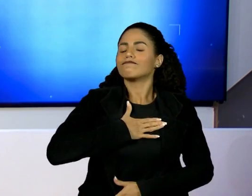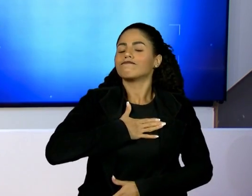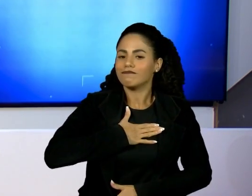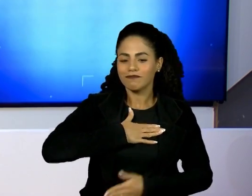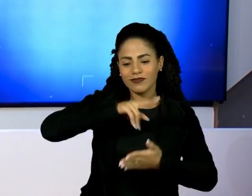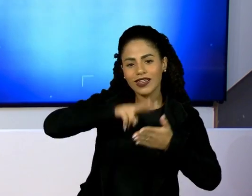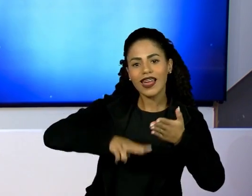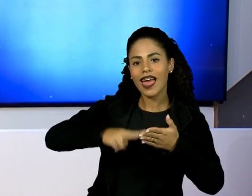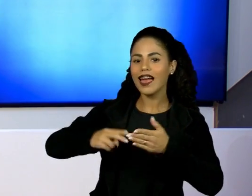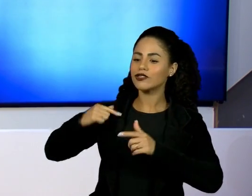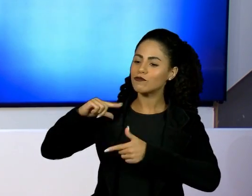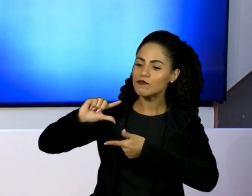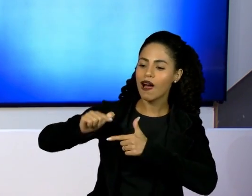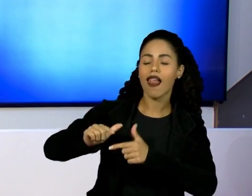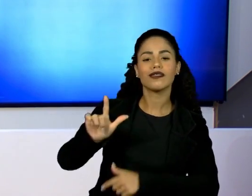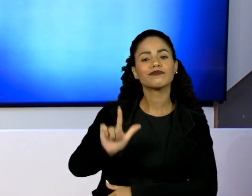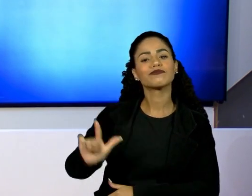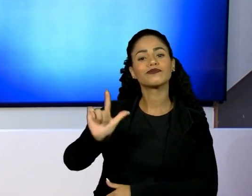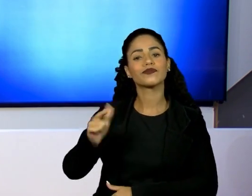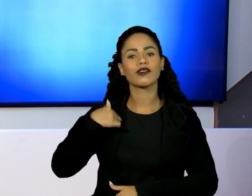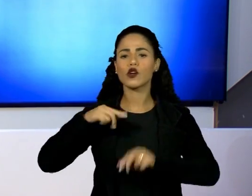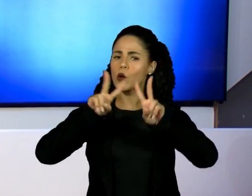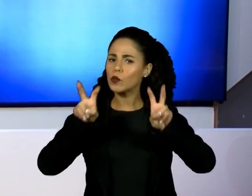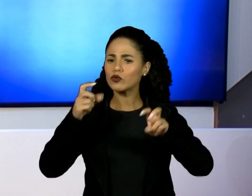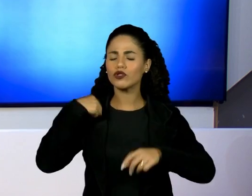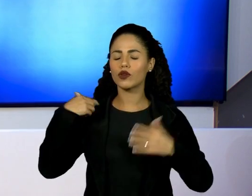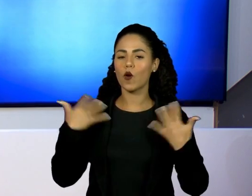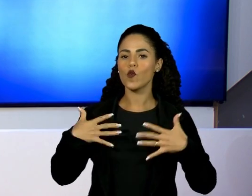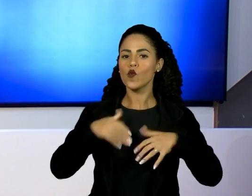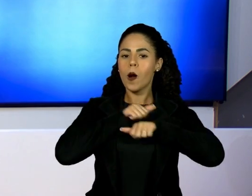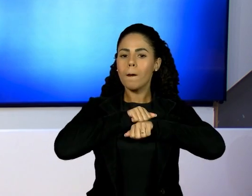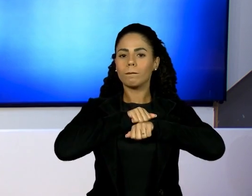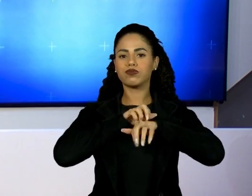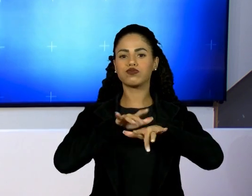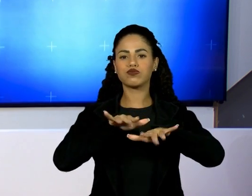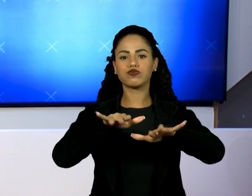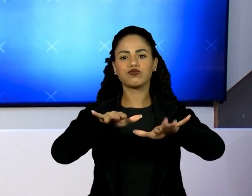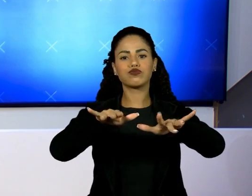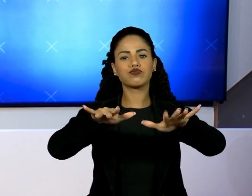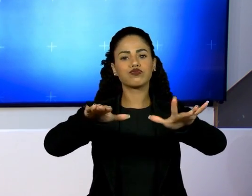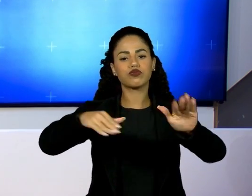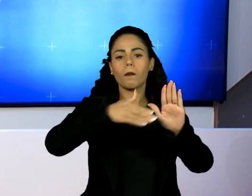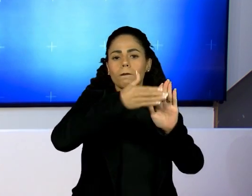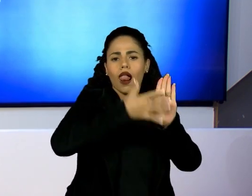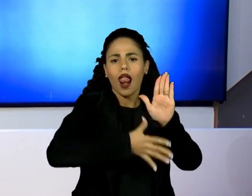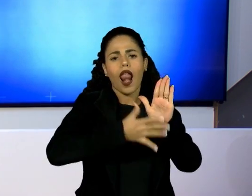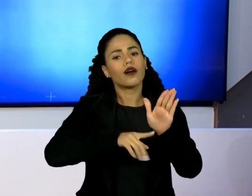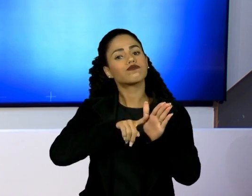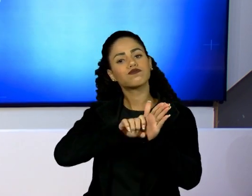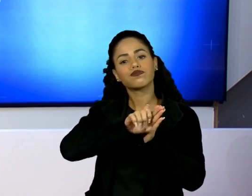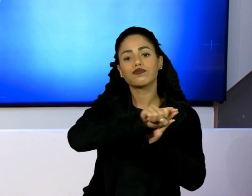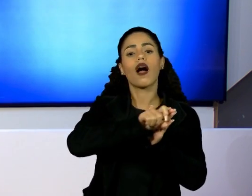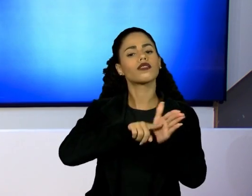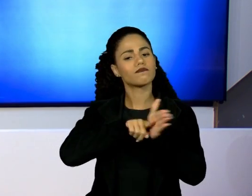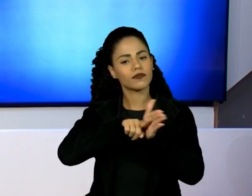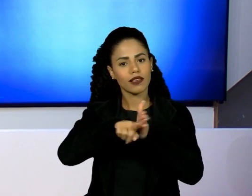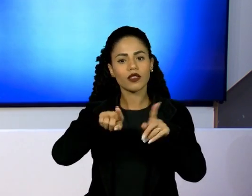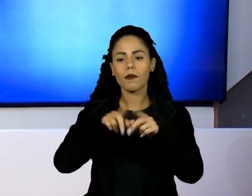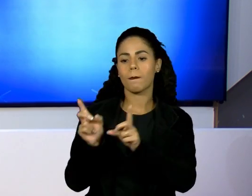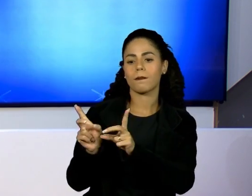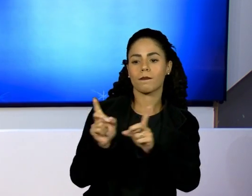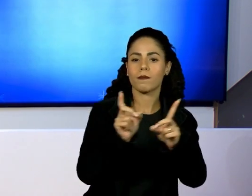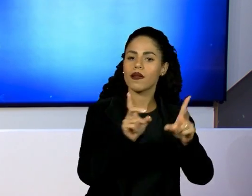desse clássico brasileiro fez com que o título alcançasse rapidamente o topo da lista dos mais vendidos na